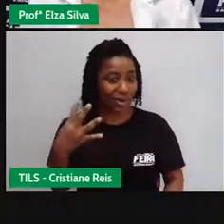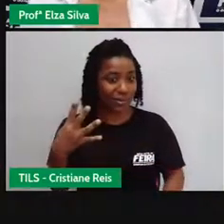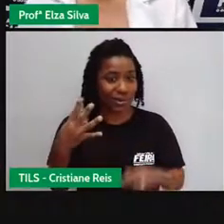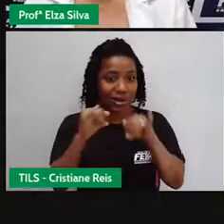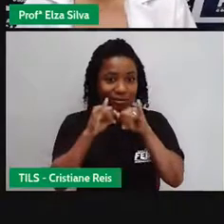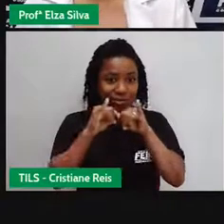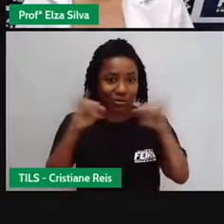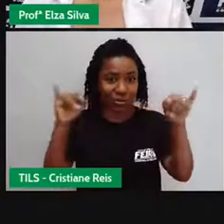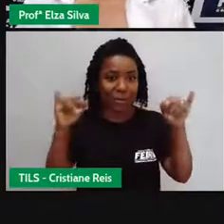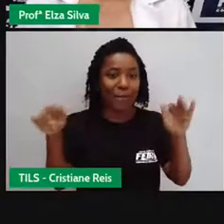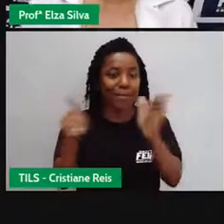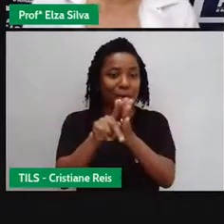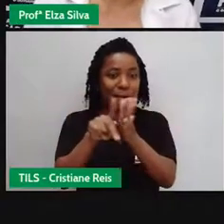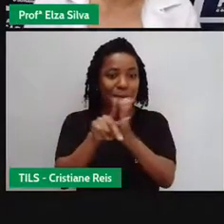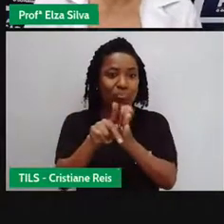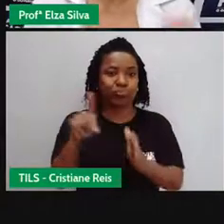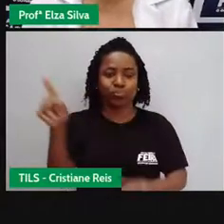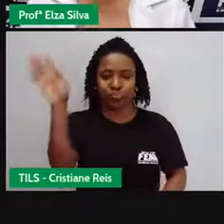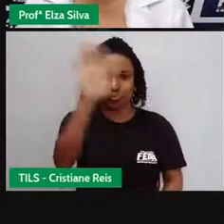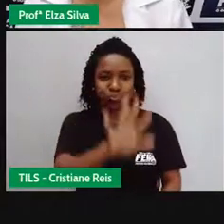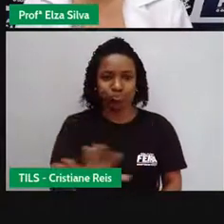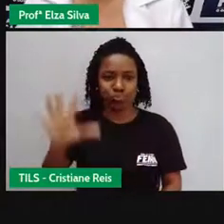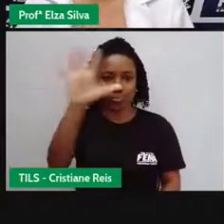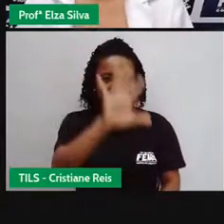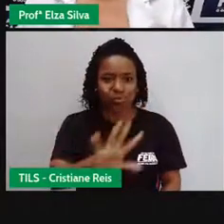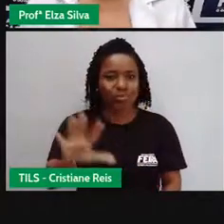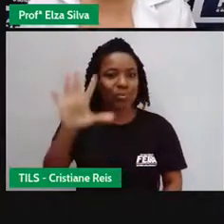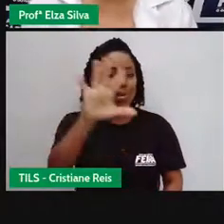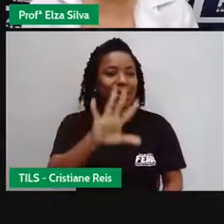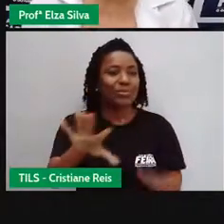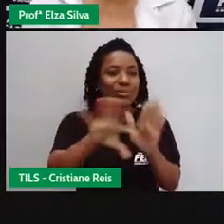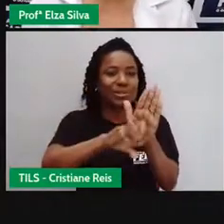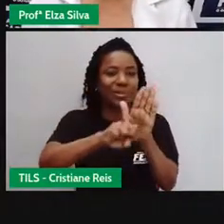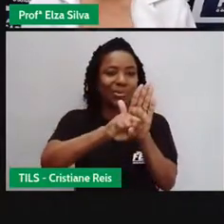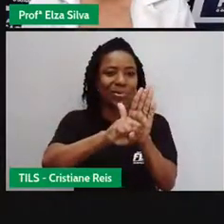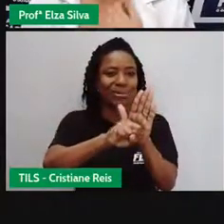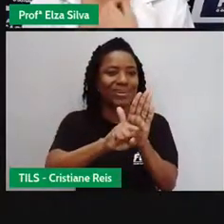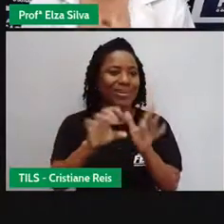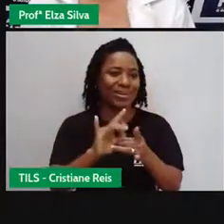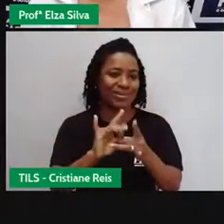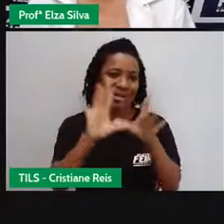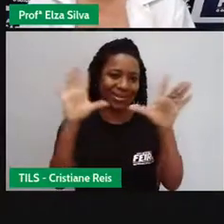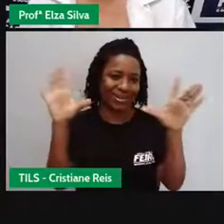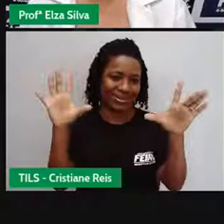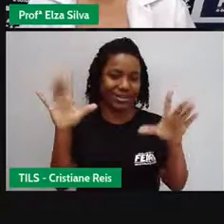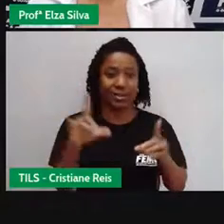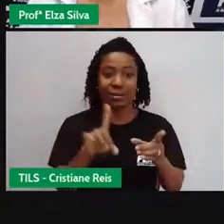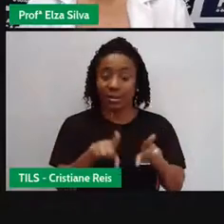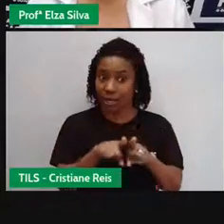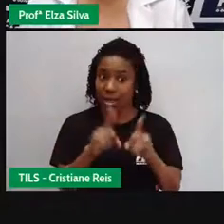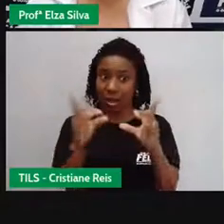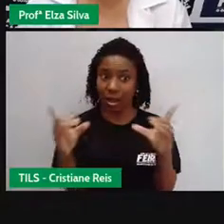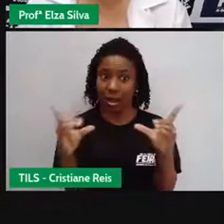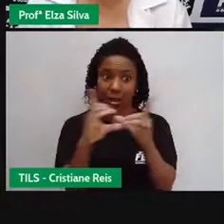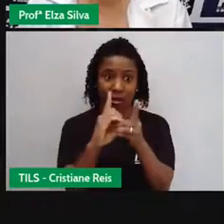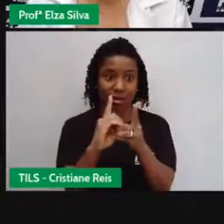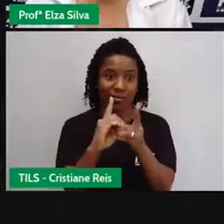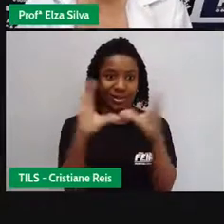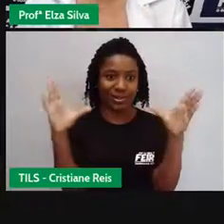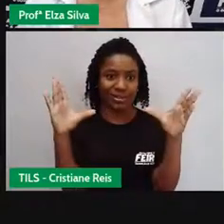que simboliza, como o próprio nome já diz, a liberdade, a democracia e a esperança do povo